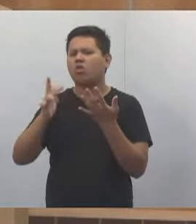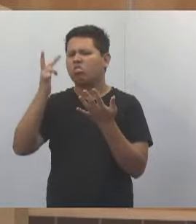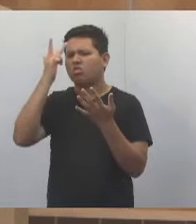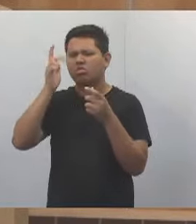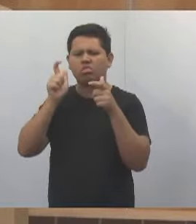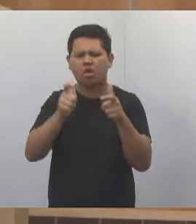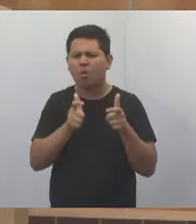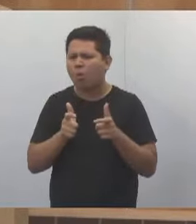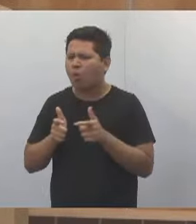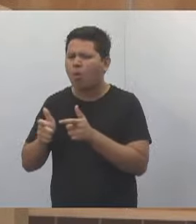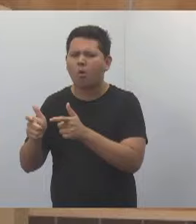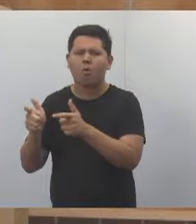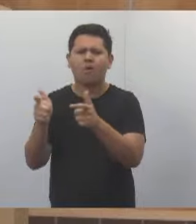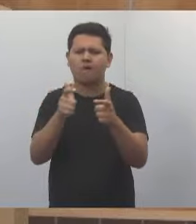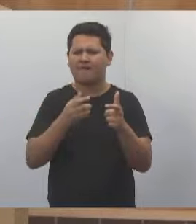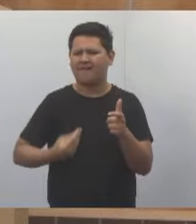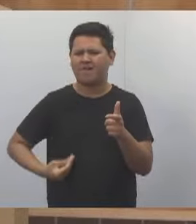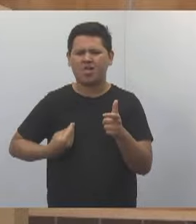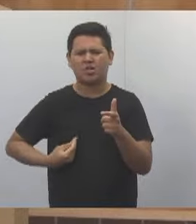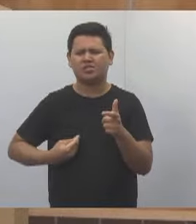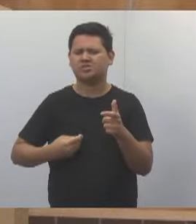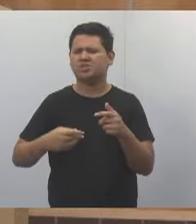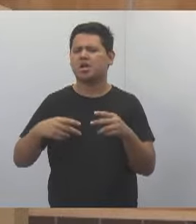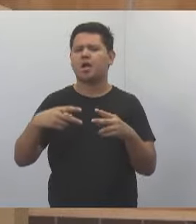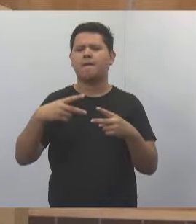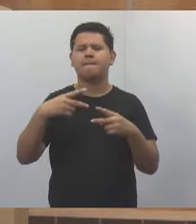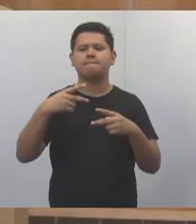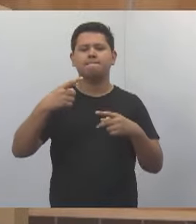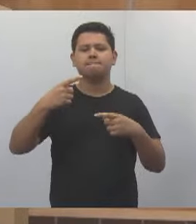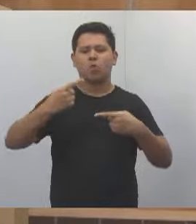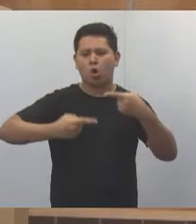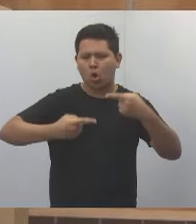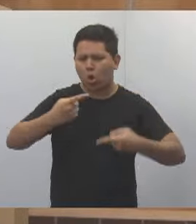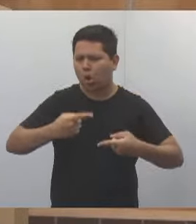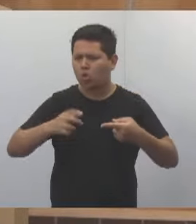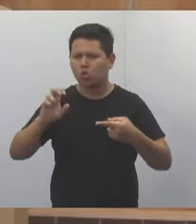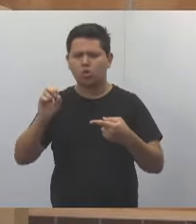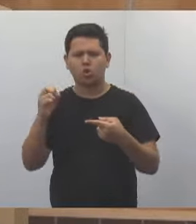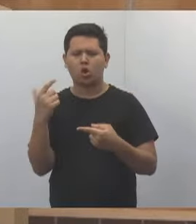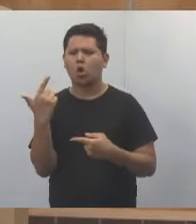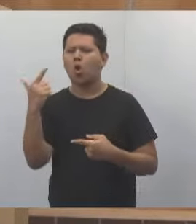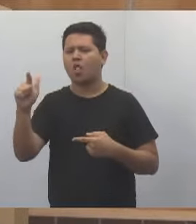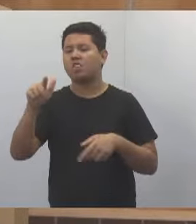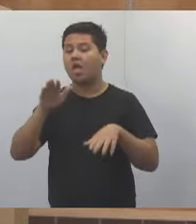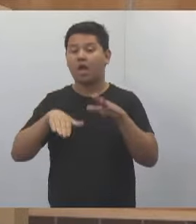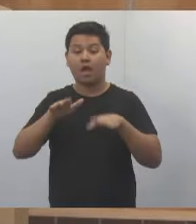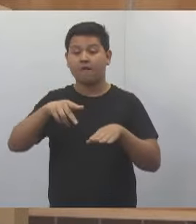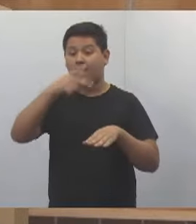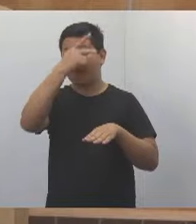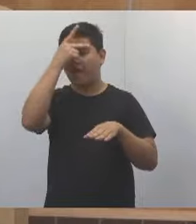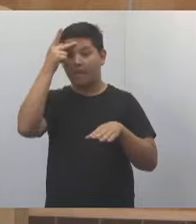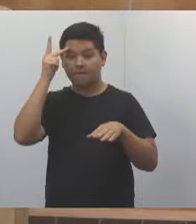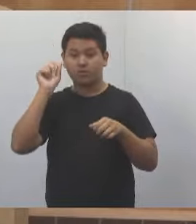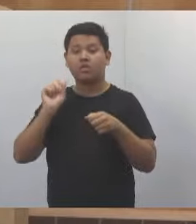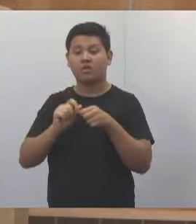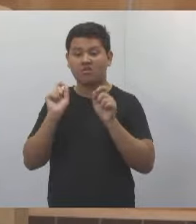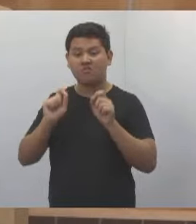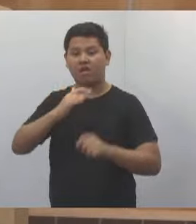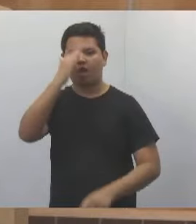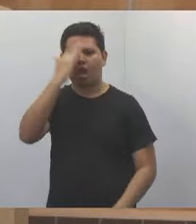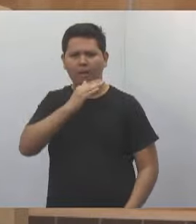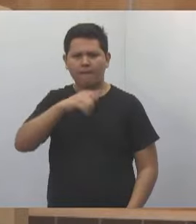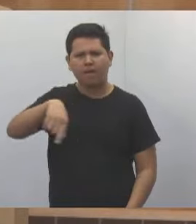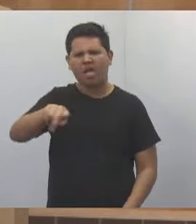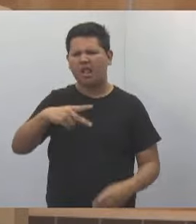todas as áreas da nossa vida, seja na política ou em outro segmento. Às vezes, as pessoas que fazem o mal,